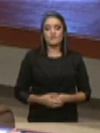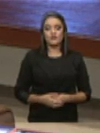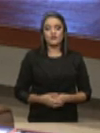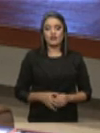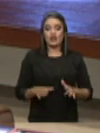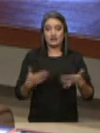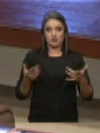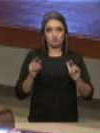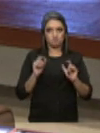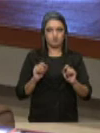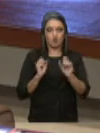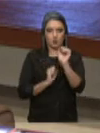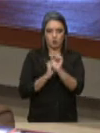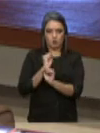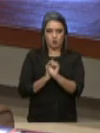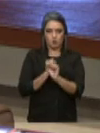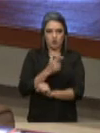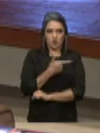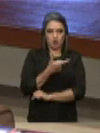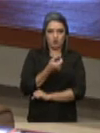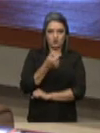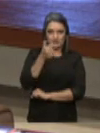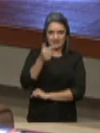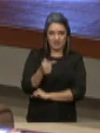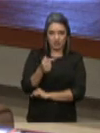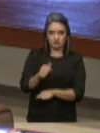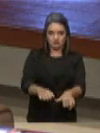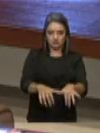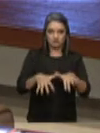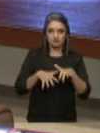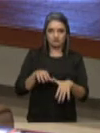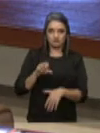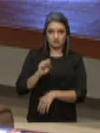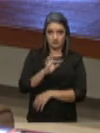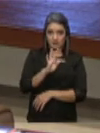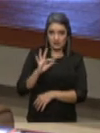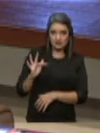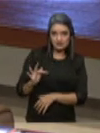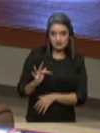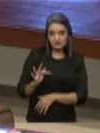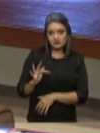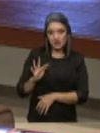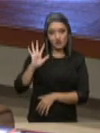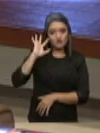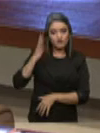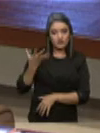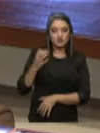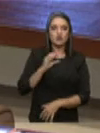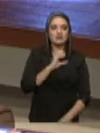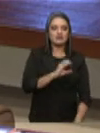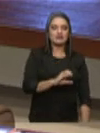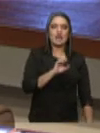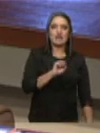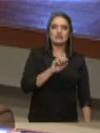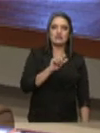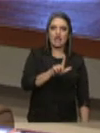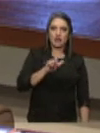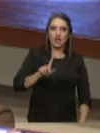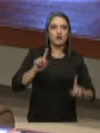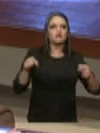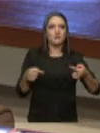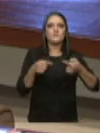fato, em 2007, o plenário do Supremo Tribunal Federal declarou a constitucionalidade da CSLL